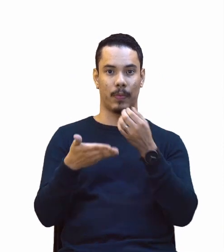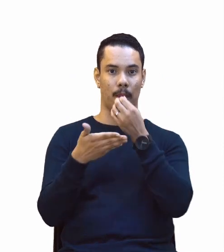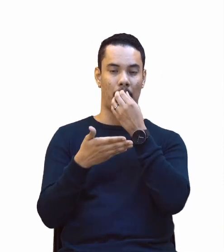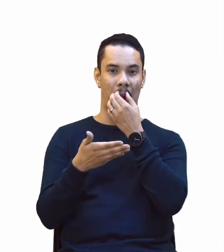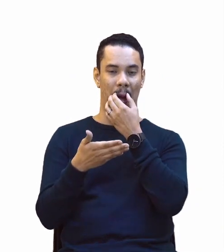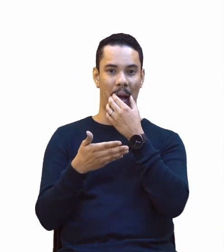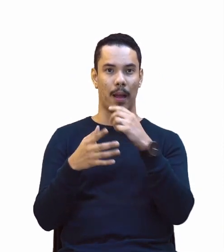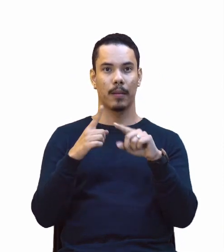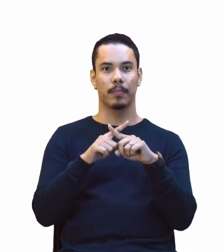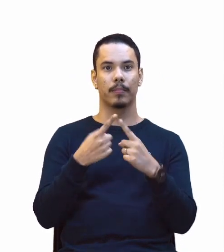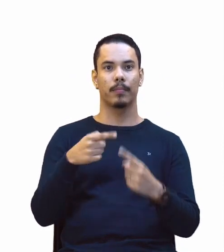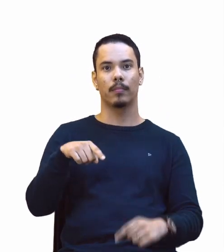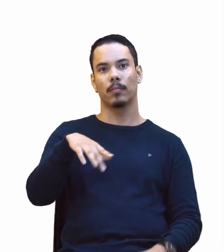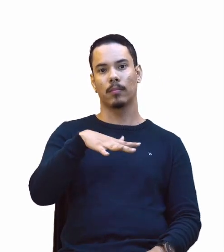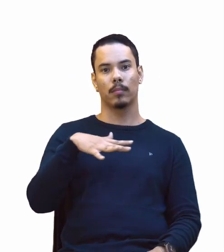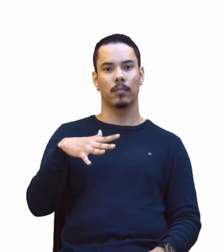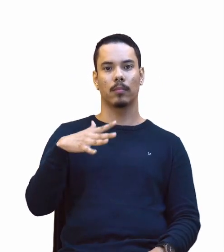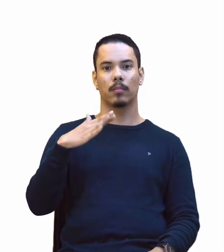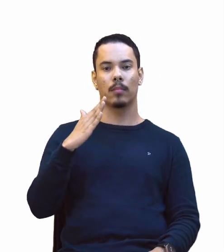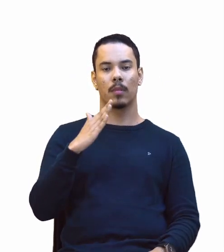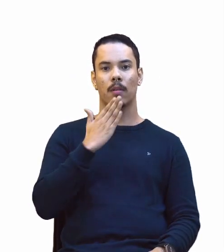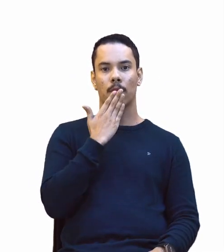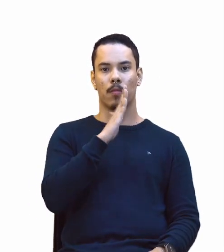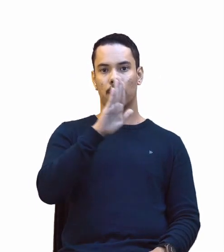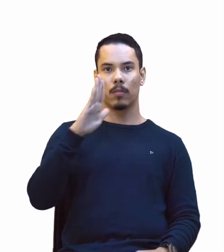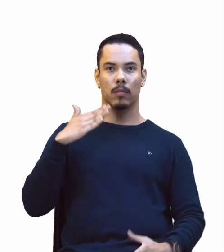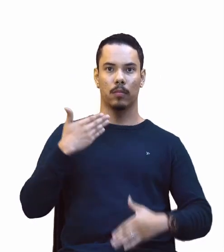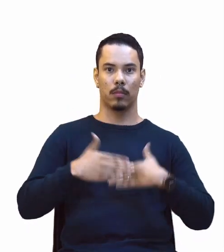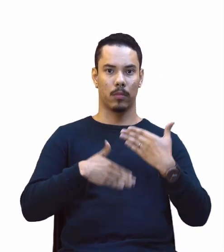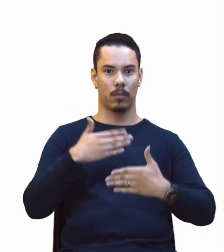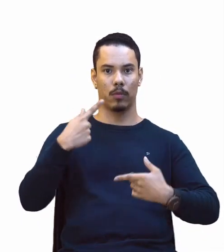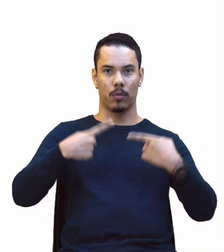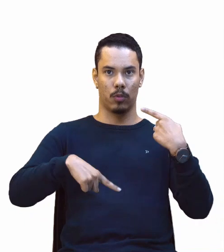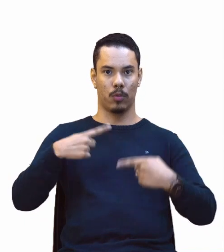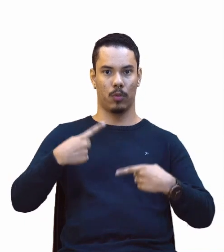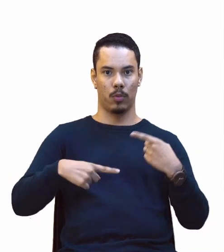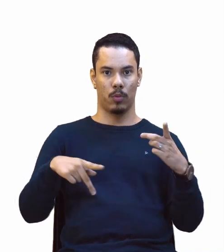esse espaço favorecia o desenvolvimento e o discurso político.